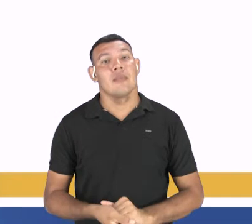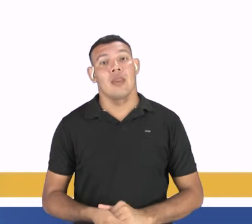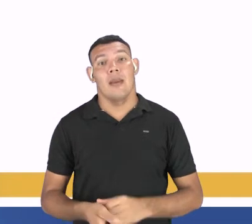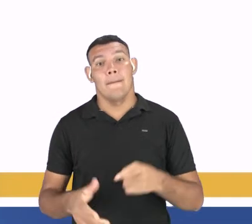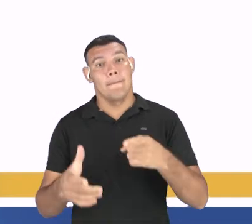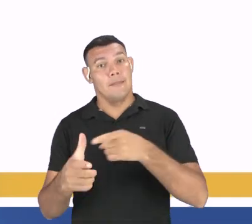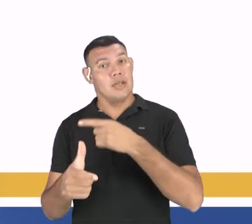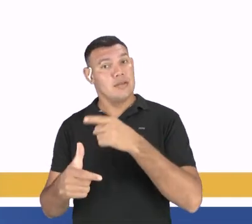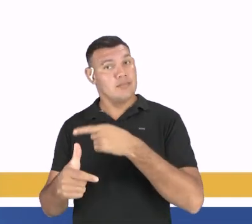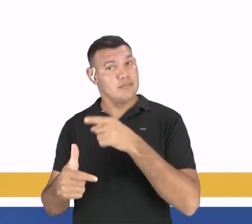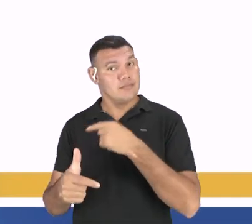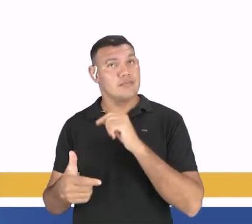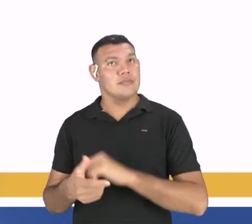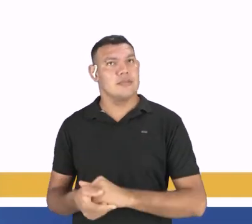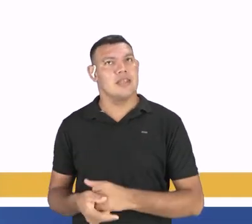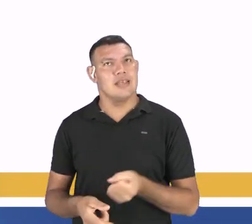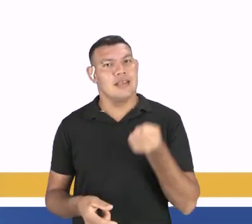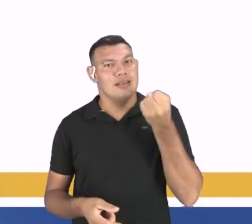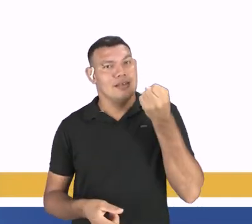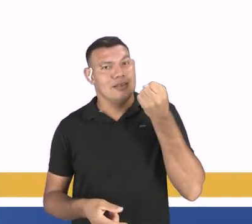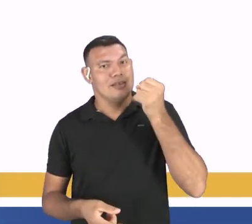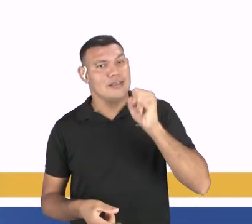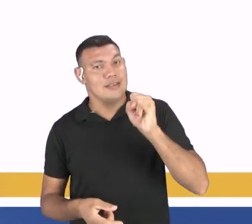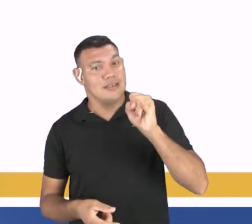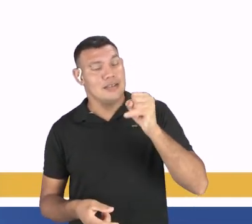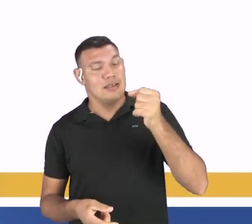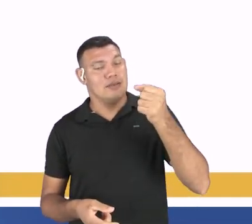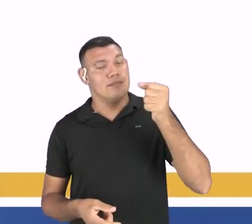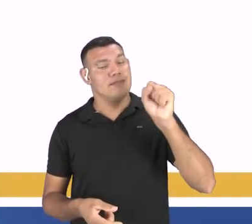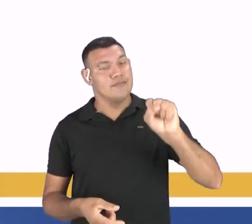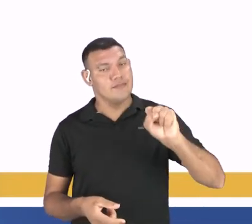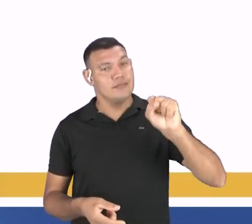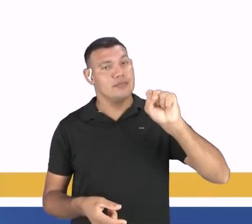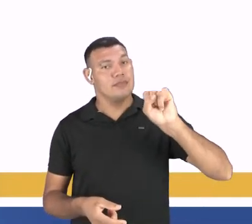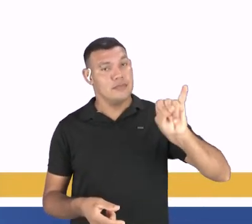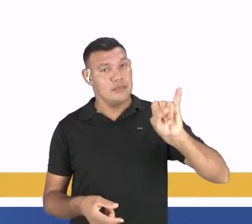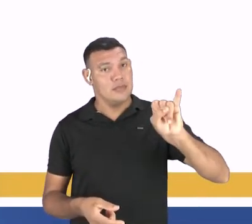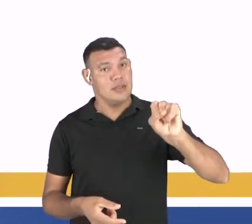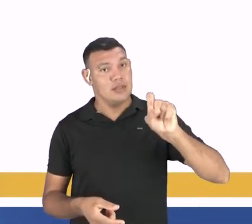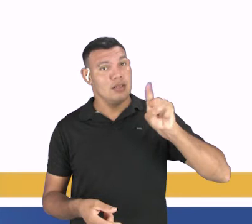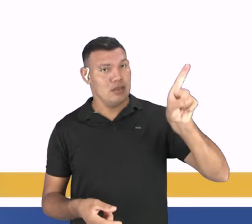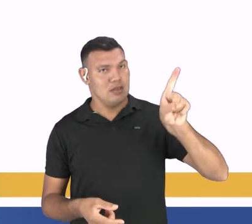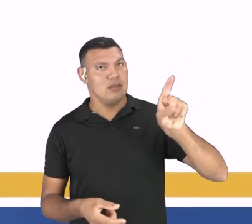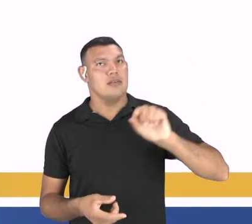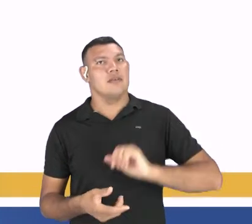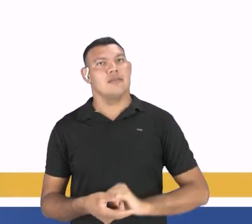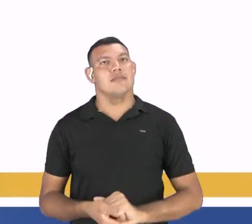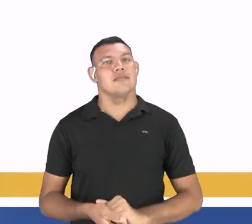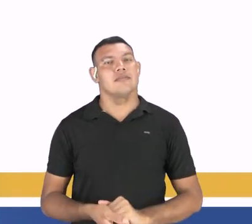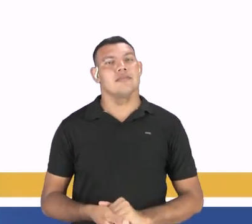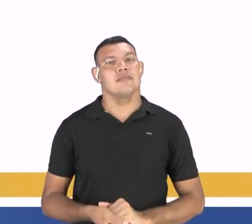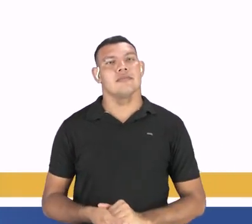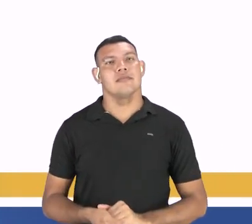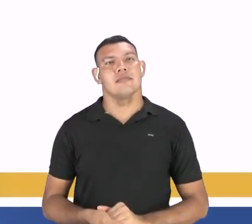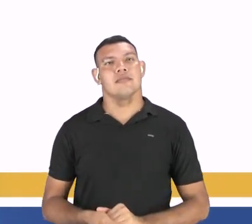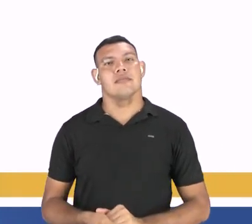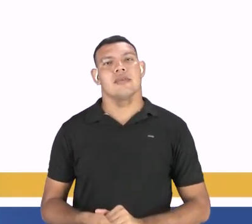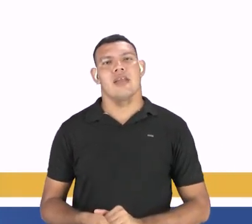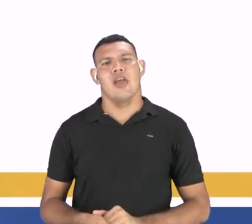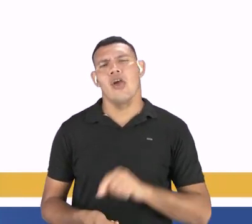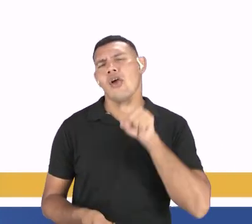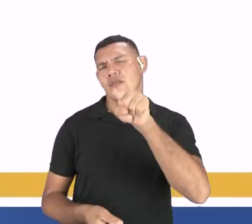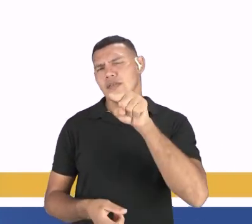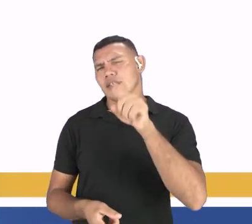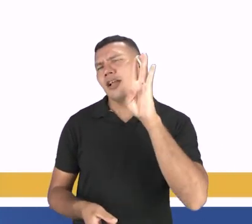esse si com o acento vai estar falando principalmente de uma afirmação, do sim, isso mesmo. Você é legal? Sim.